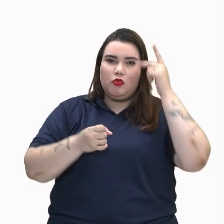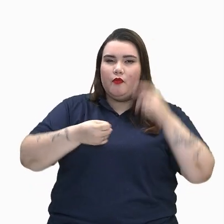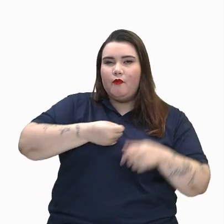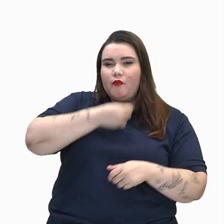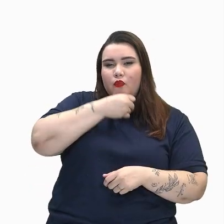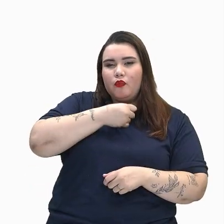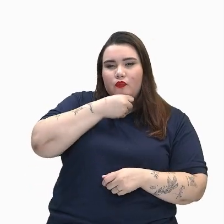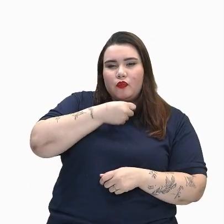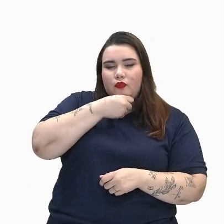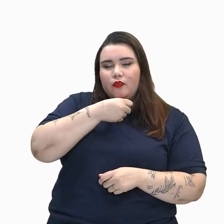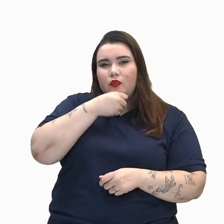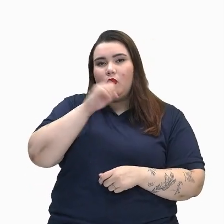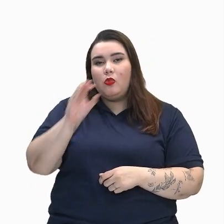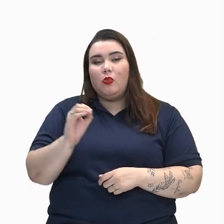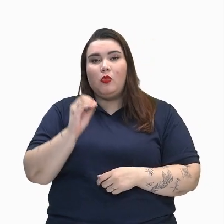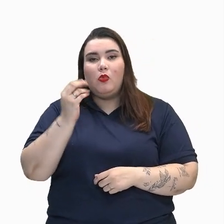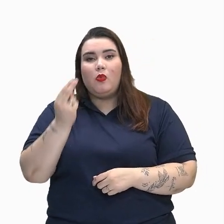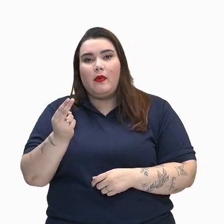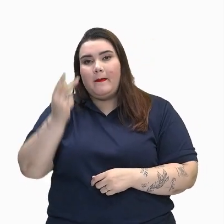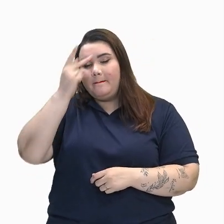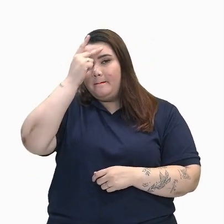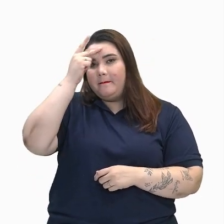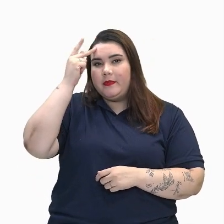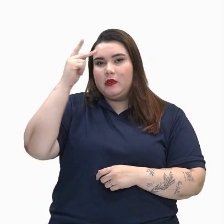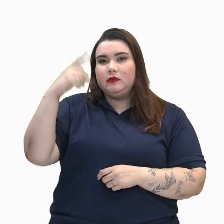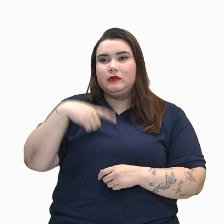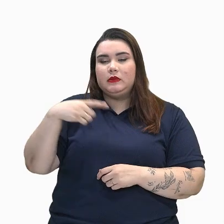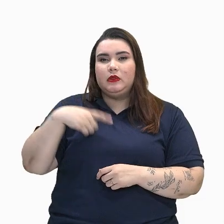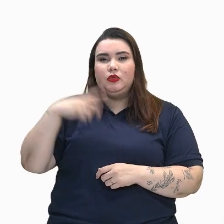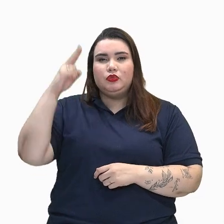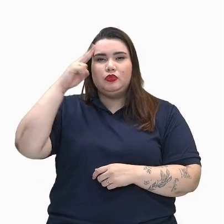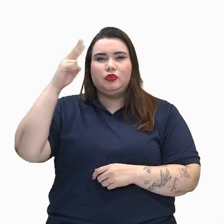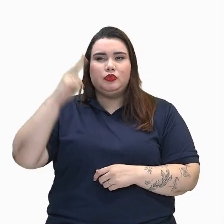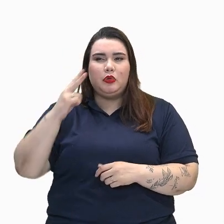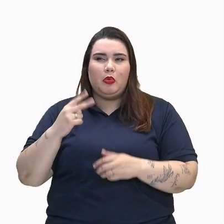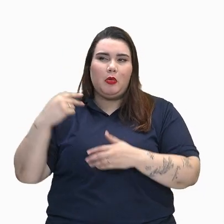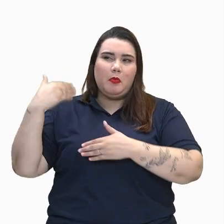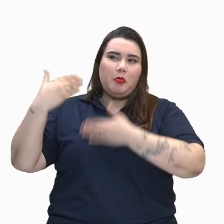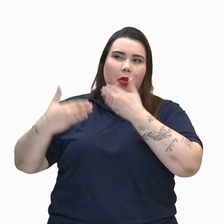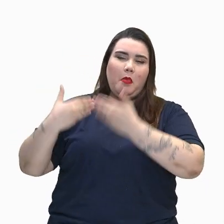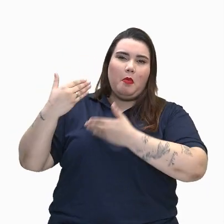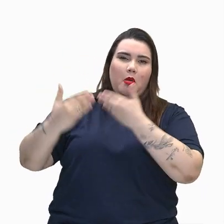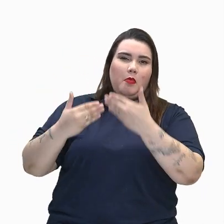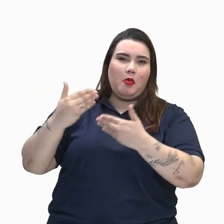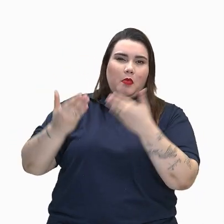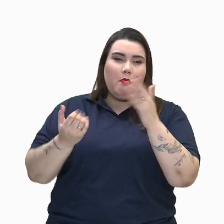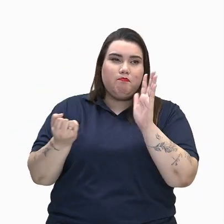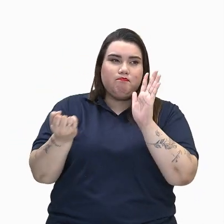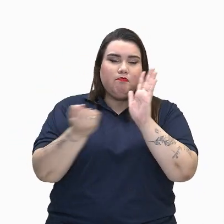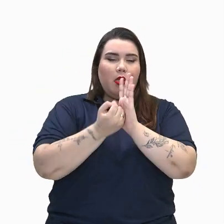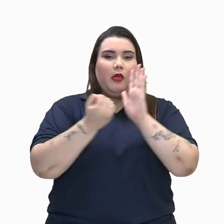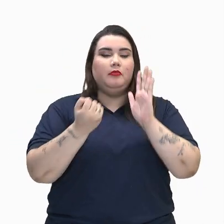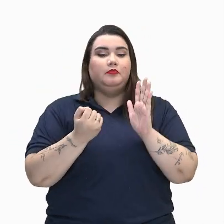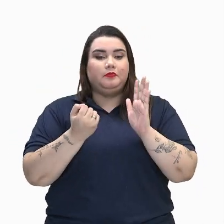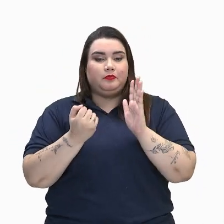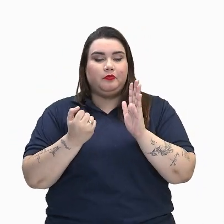idosas ou ainda com pessoas que possuem uma trajetória bem marcante. E pode, por